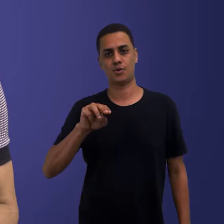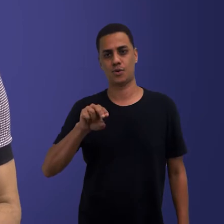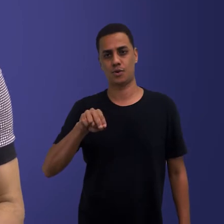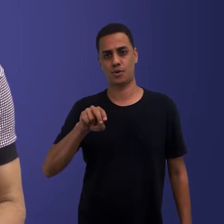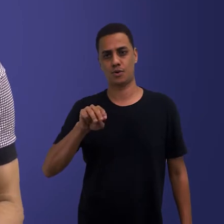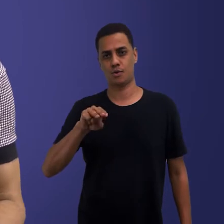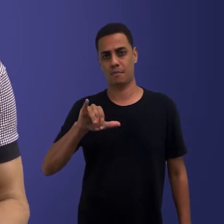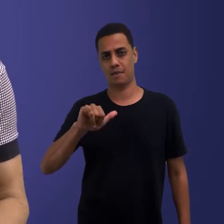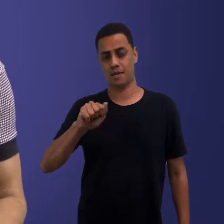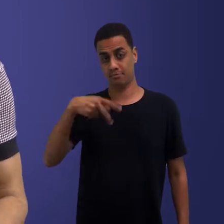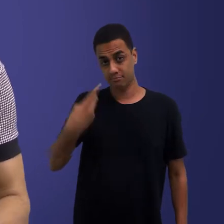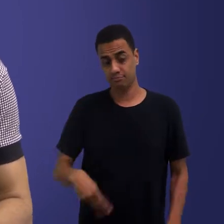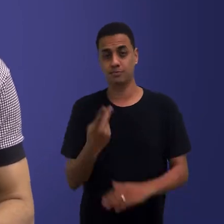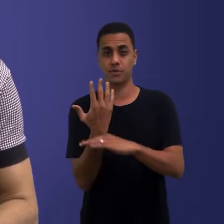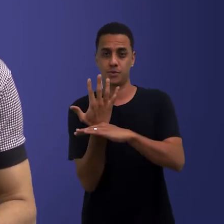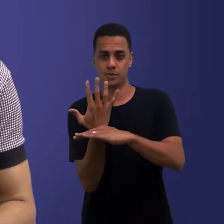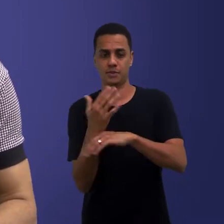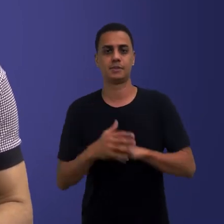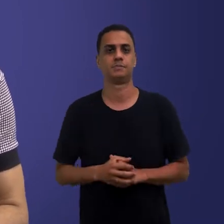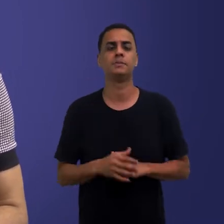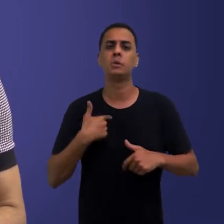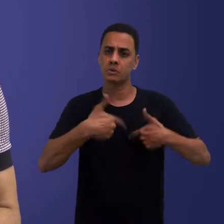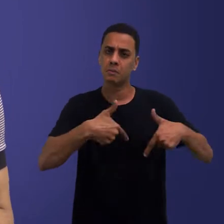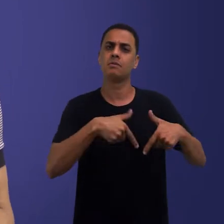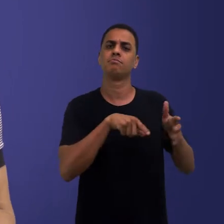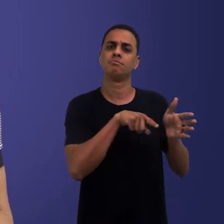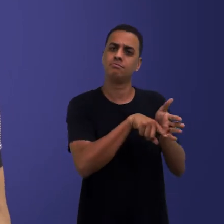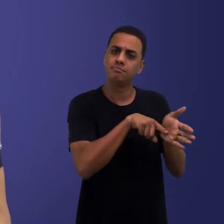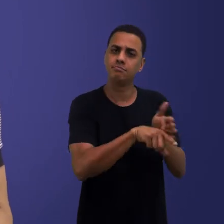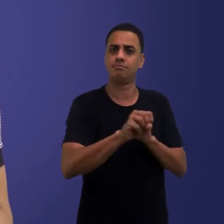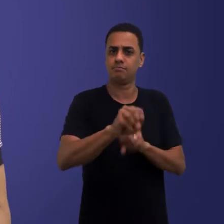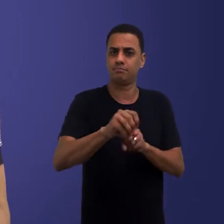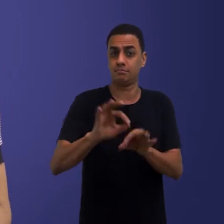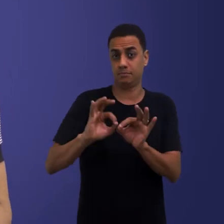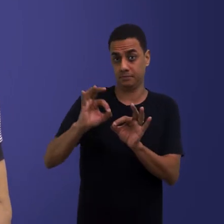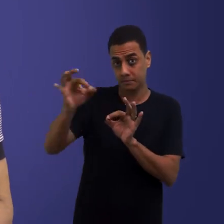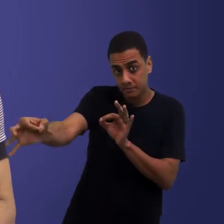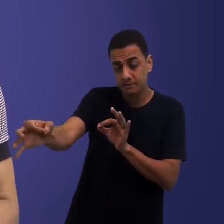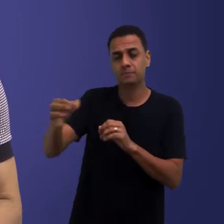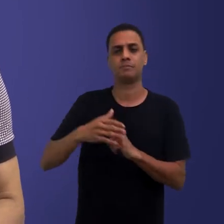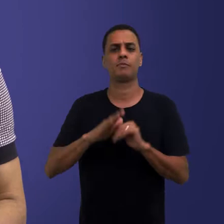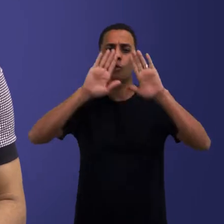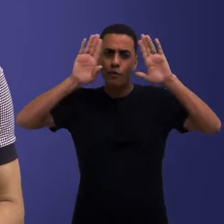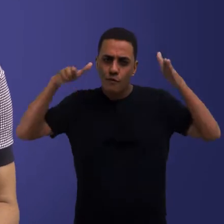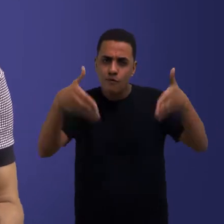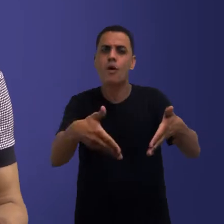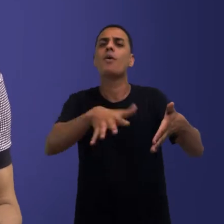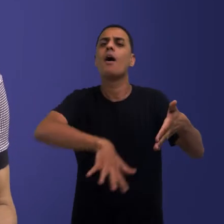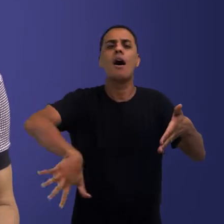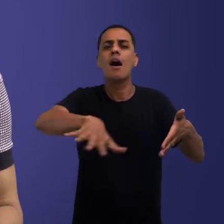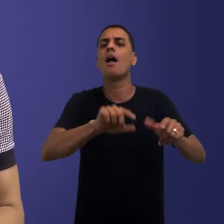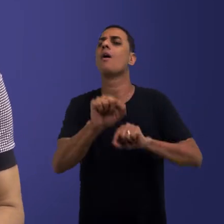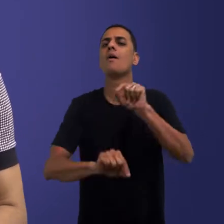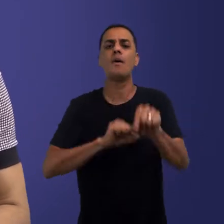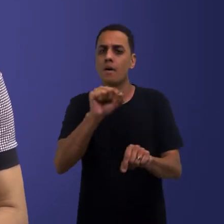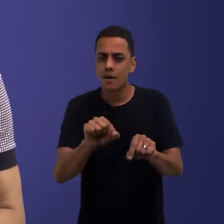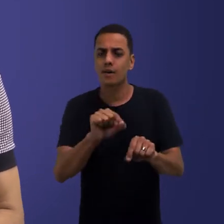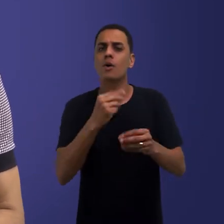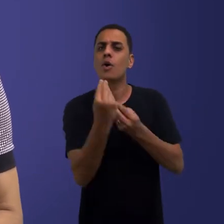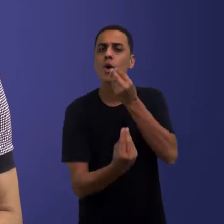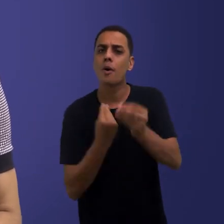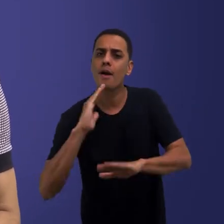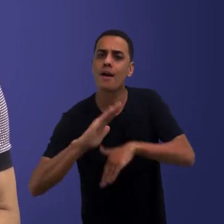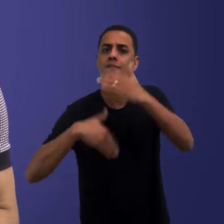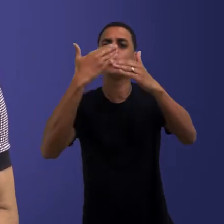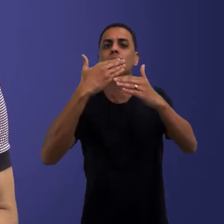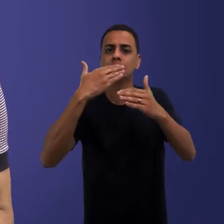Sul. Nessa universidade eu desenvolvo projetos de ensino, pesquisa e extensão, trabalhando especificamente em